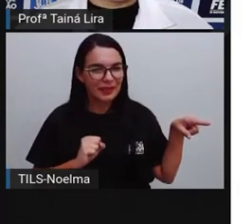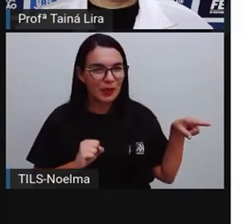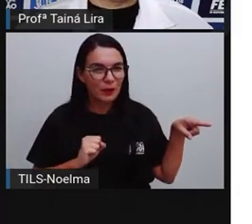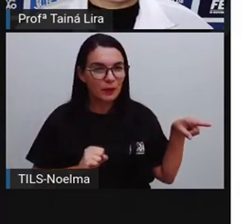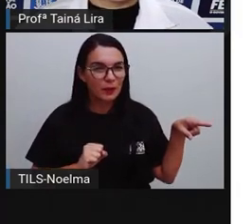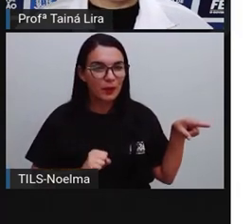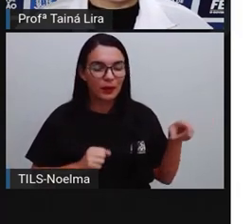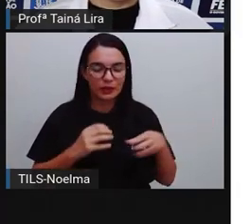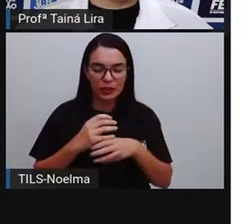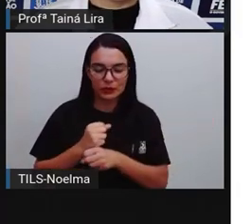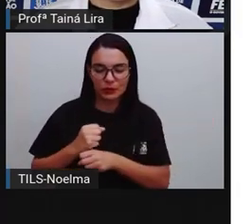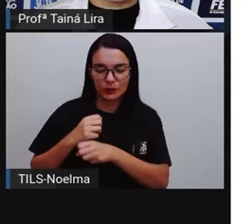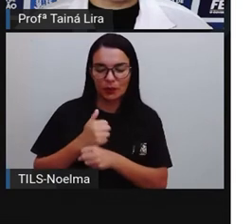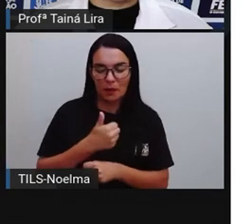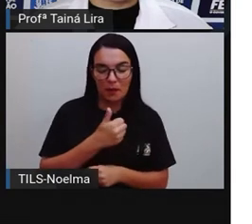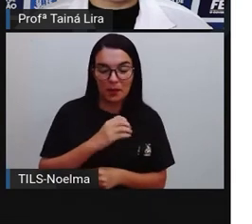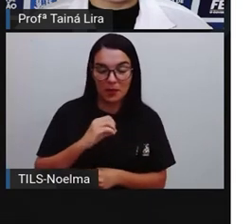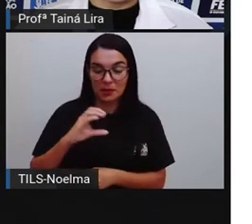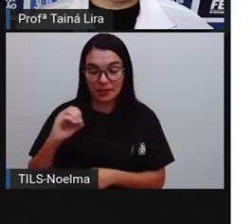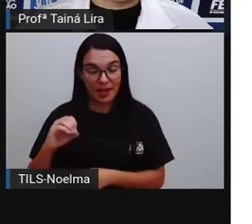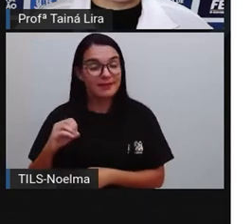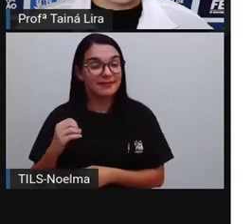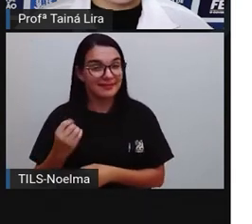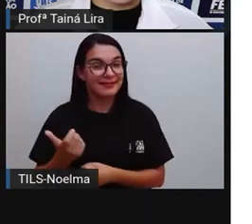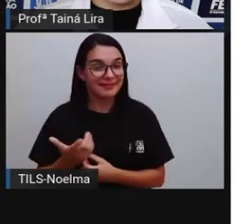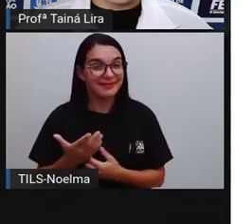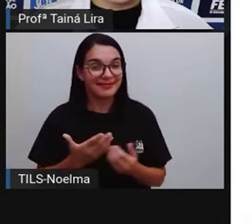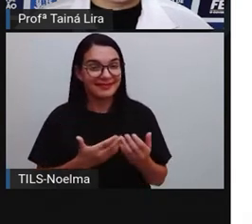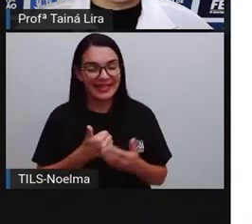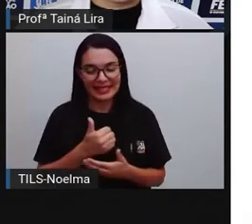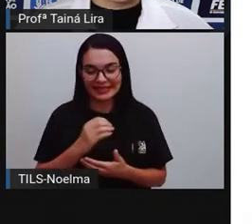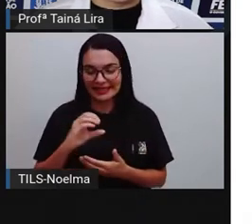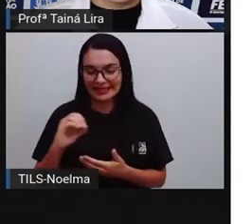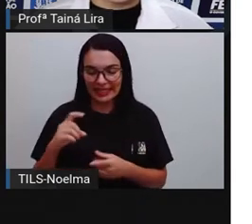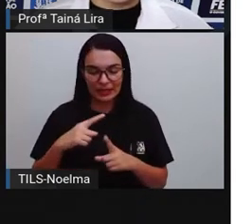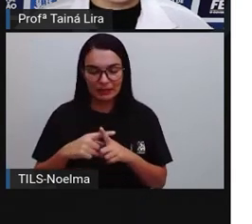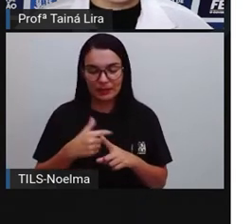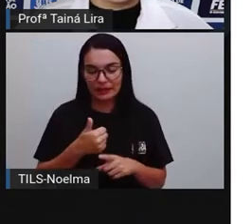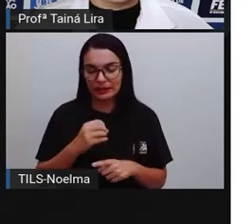e eu agrupei od-100 senhor sem